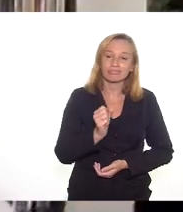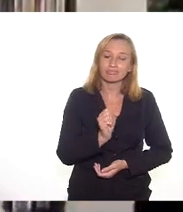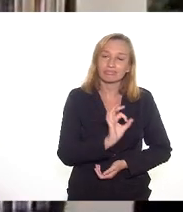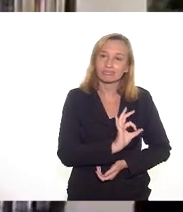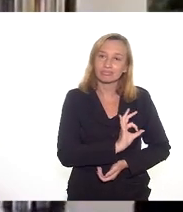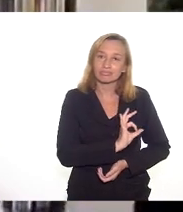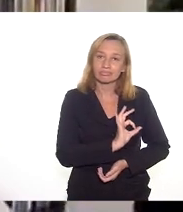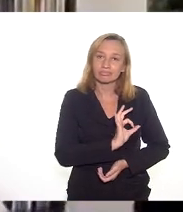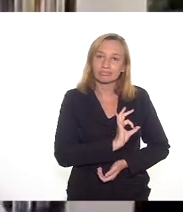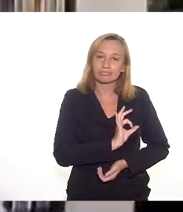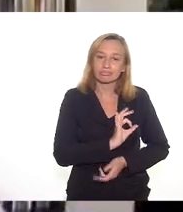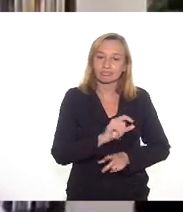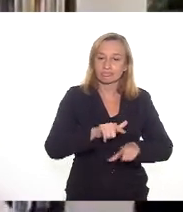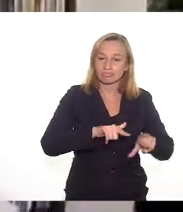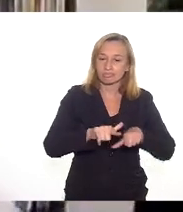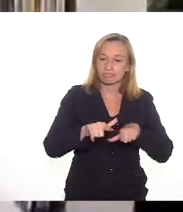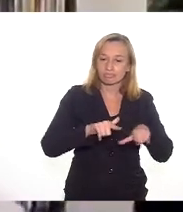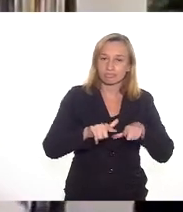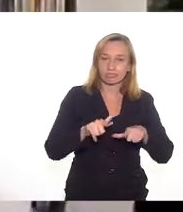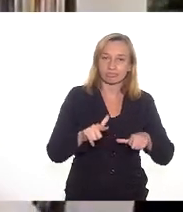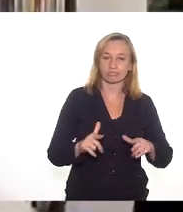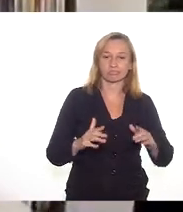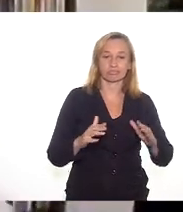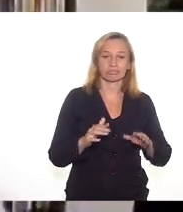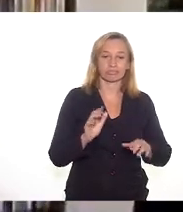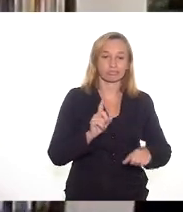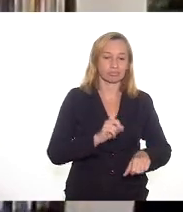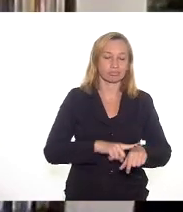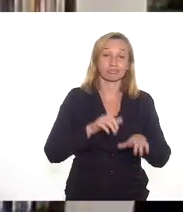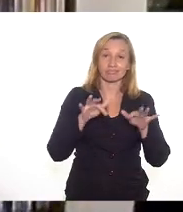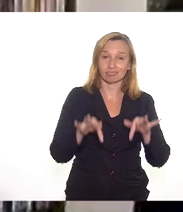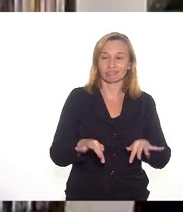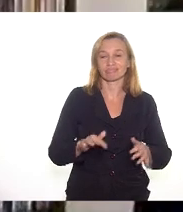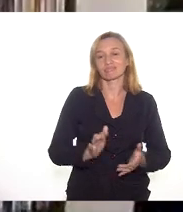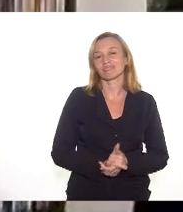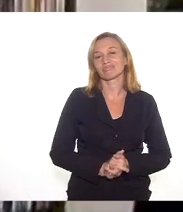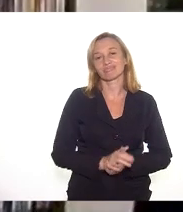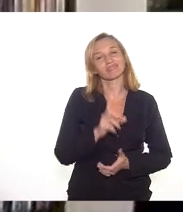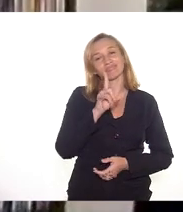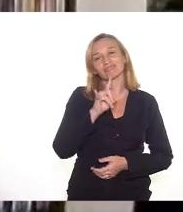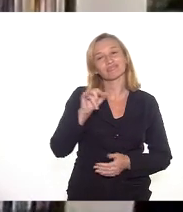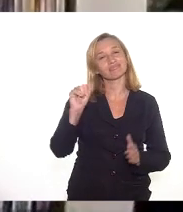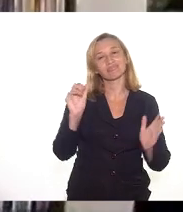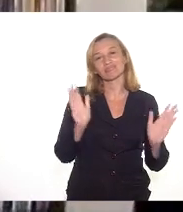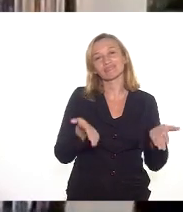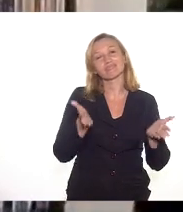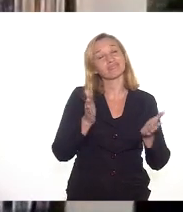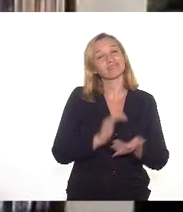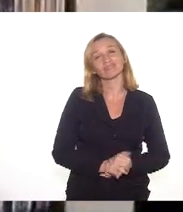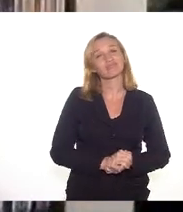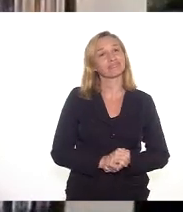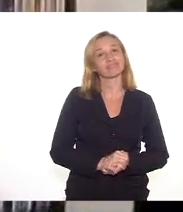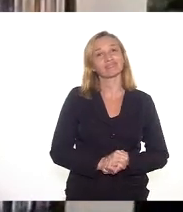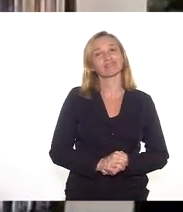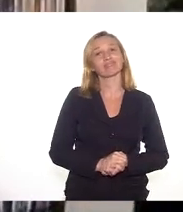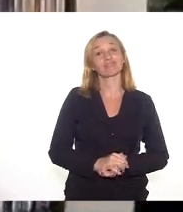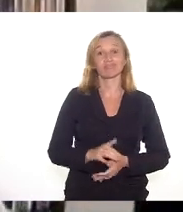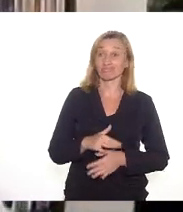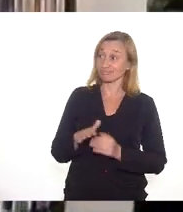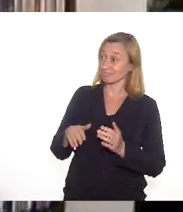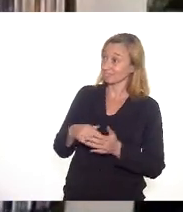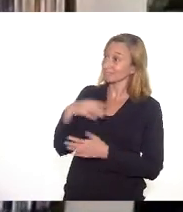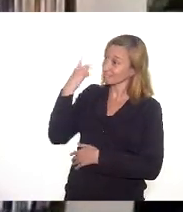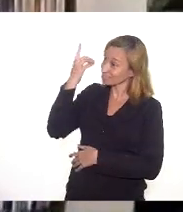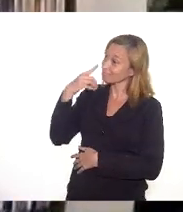que preside os trabalhos deste expediente final do dia de hoje. Senhoras deputadas,